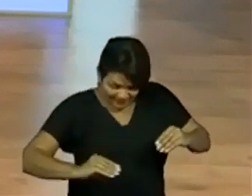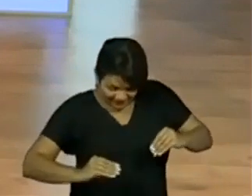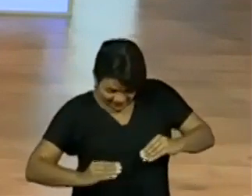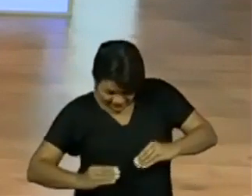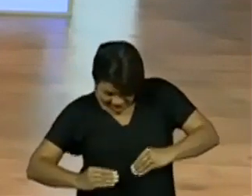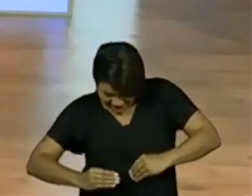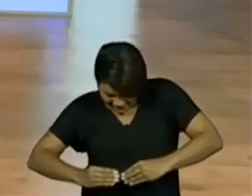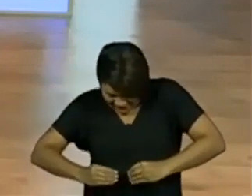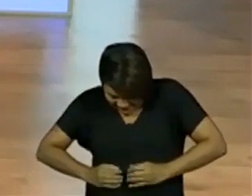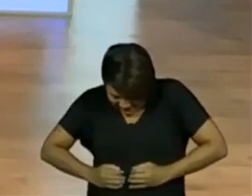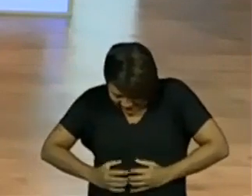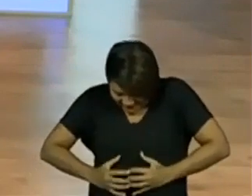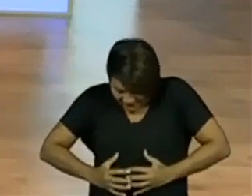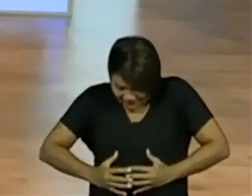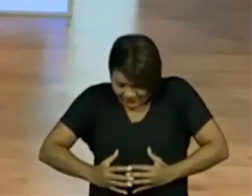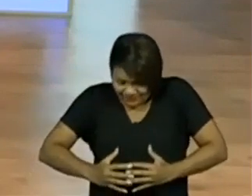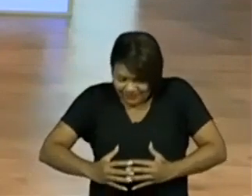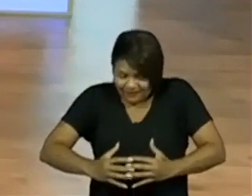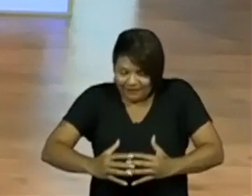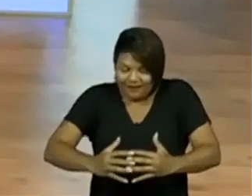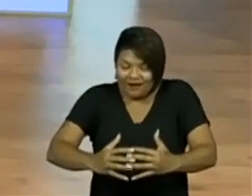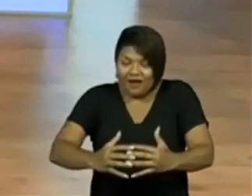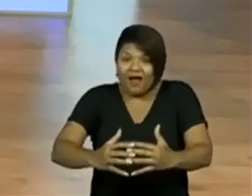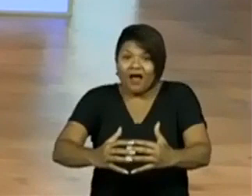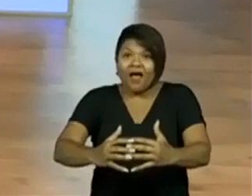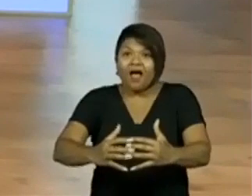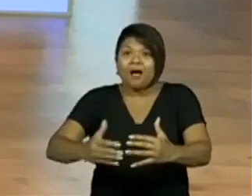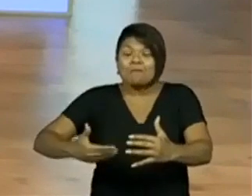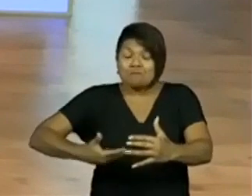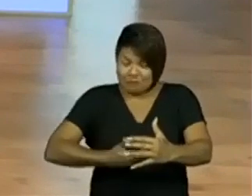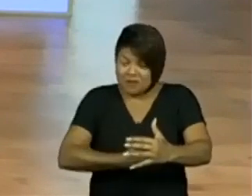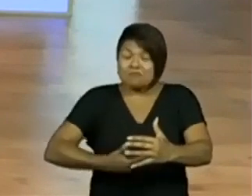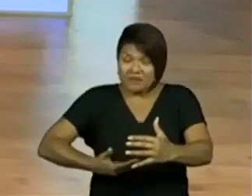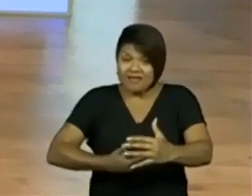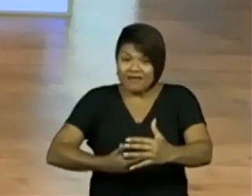o tambor do coração da mãe.